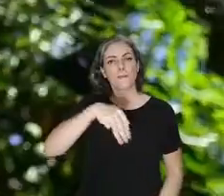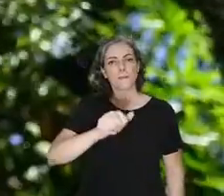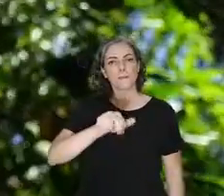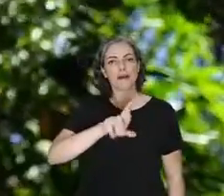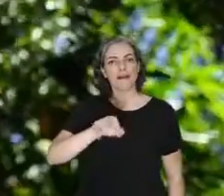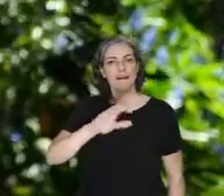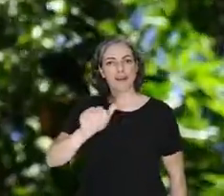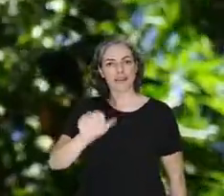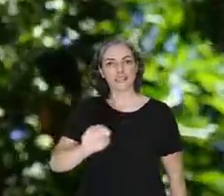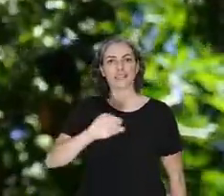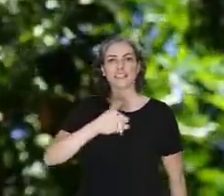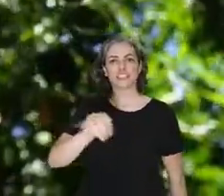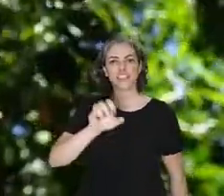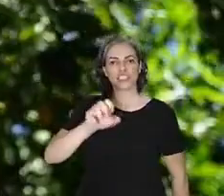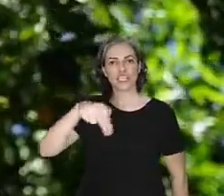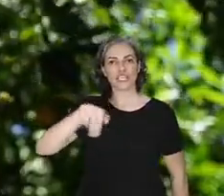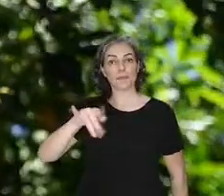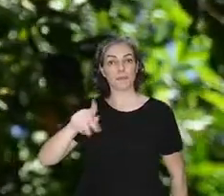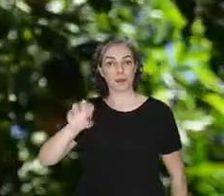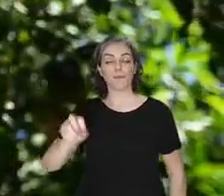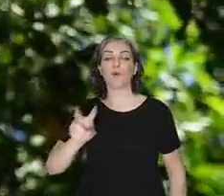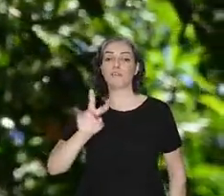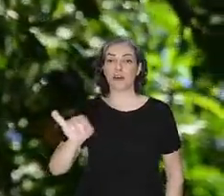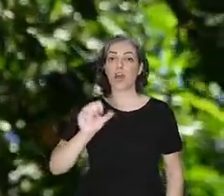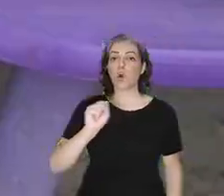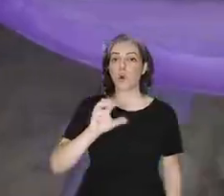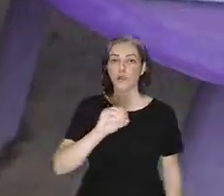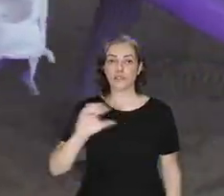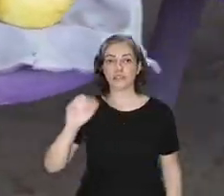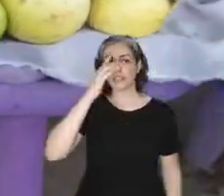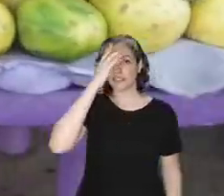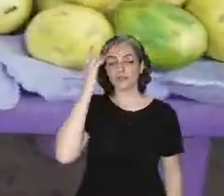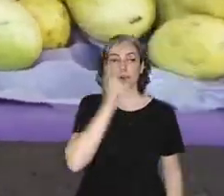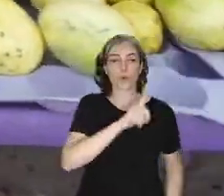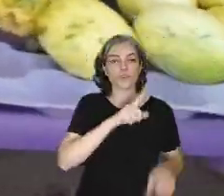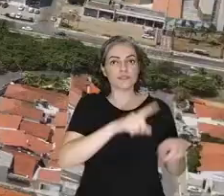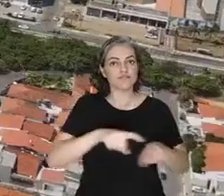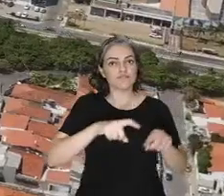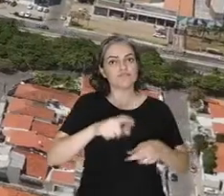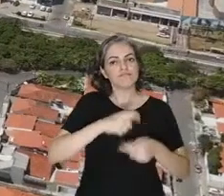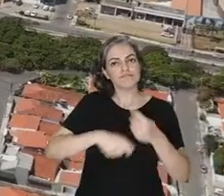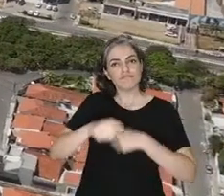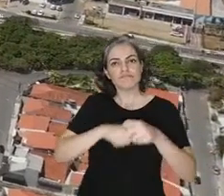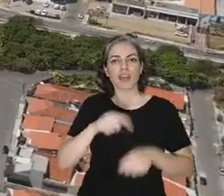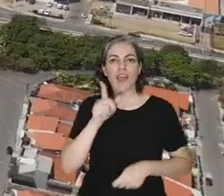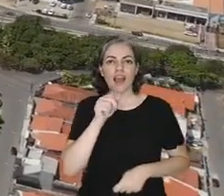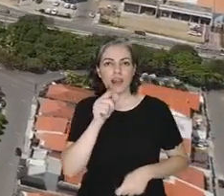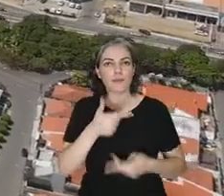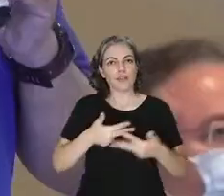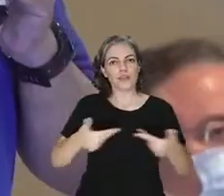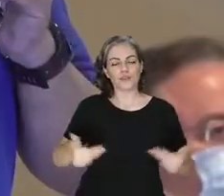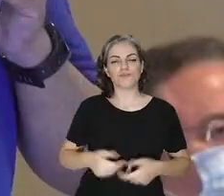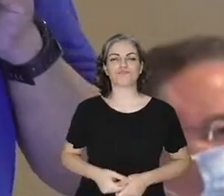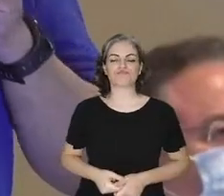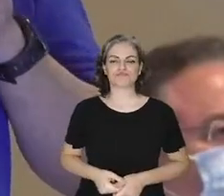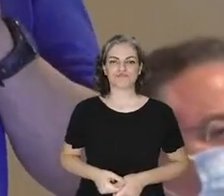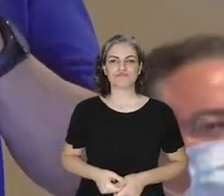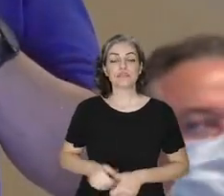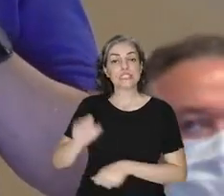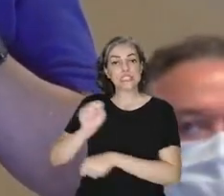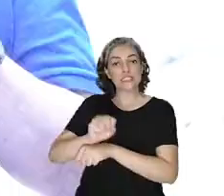Jenipapo e vai possibilitar que 800 moradores trabalham na produção de alimentos já na capital maranhense